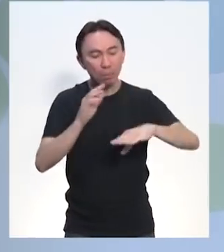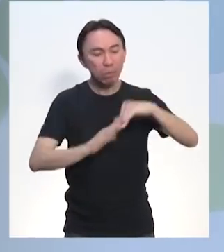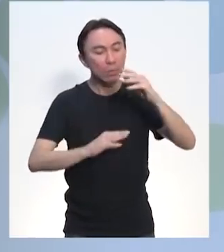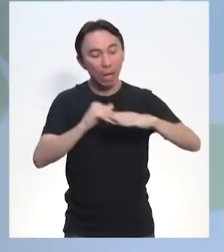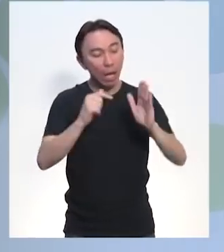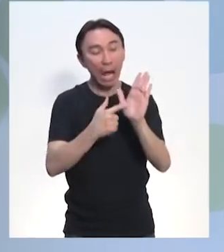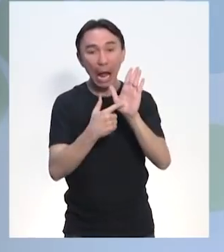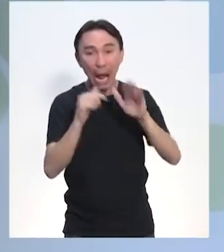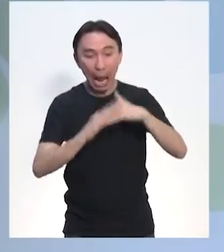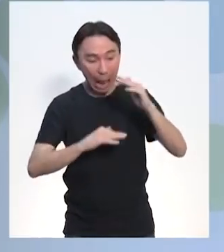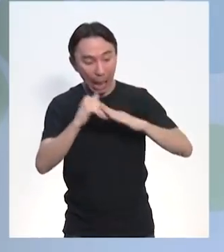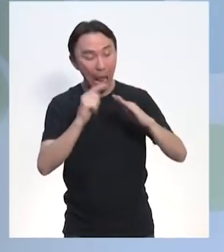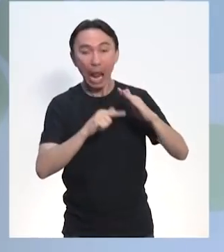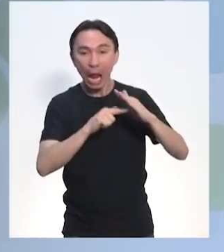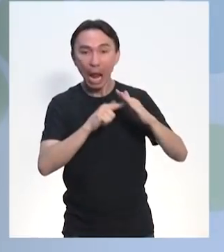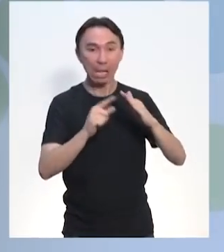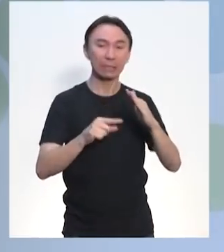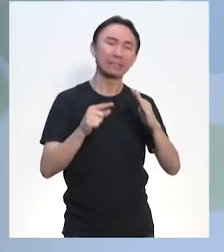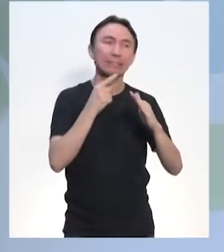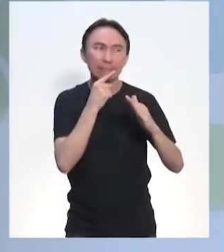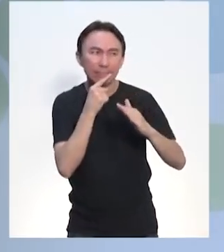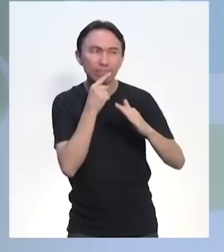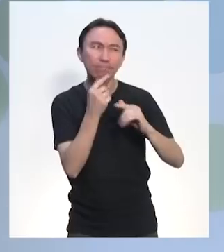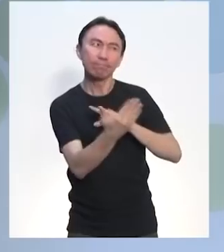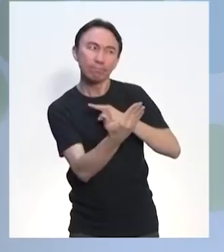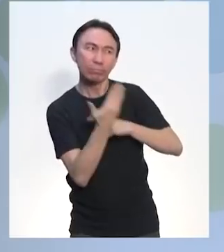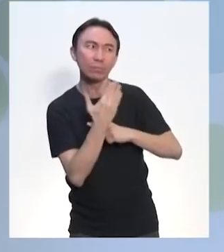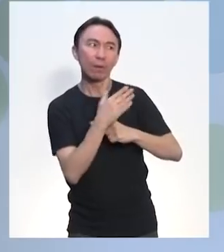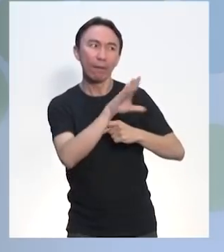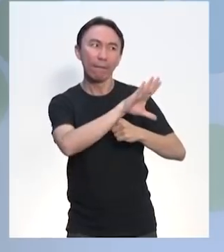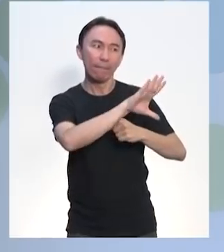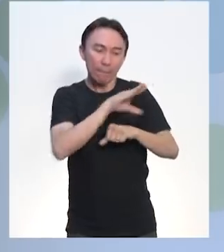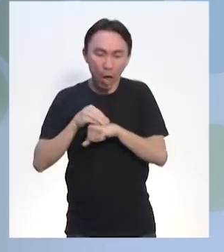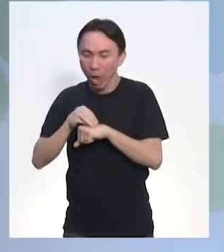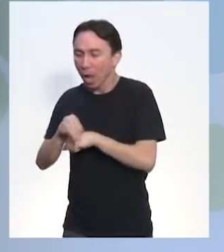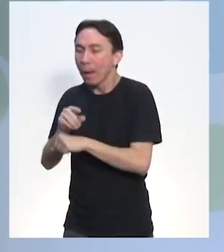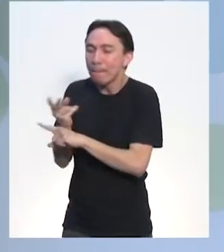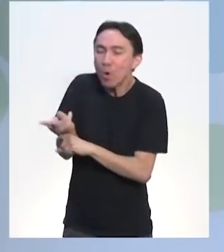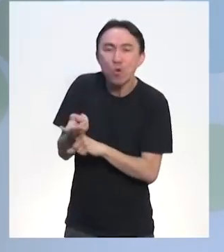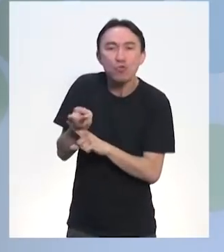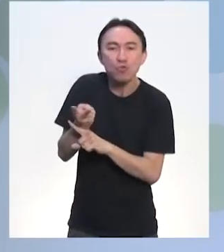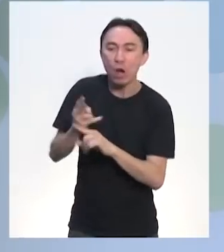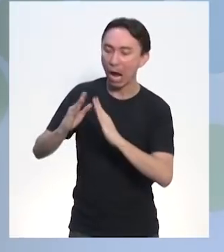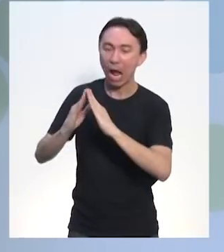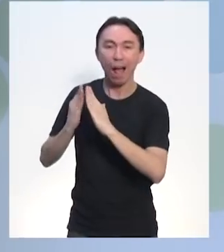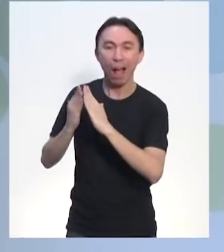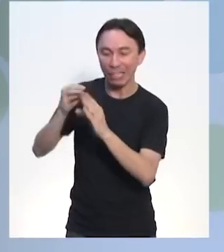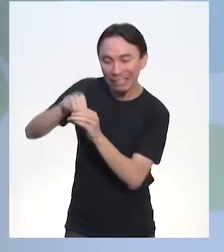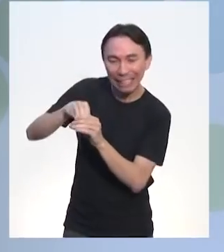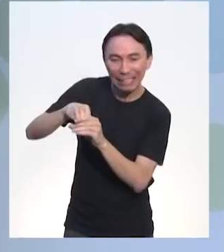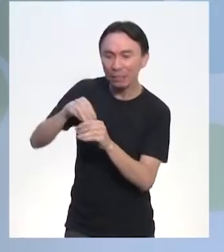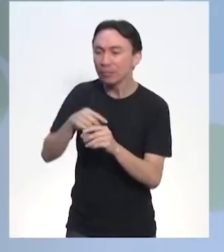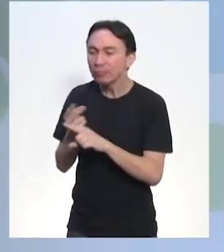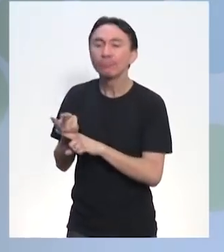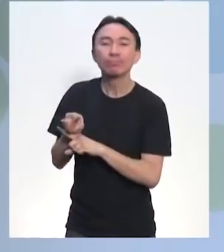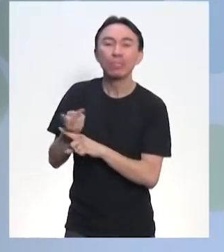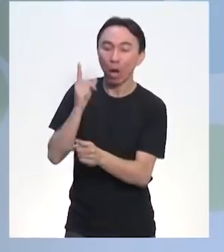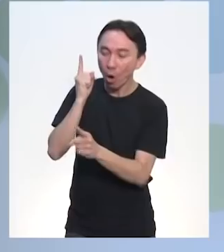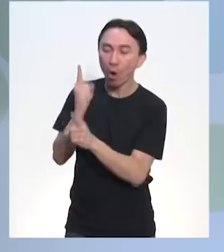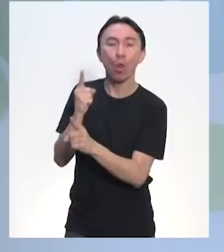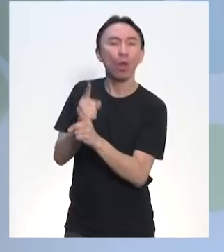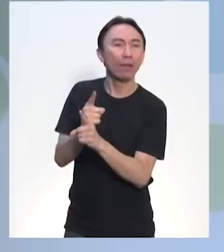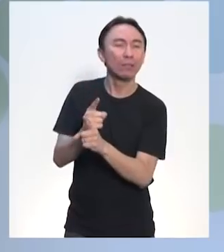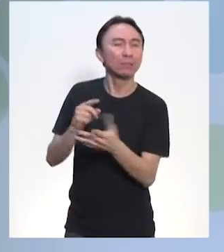que encontrar dentro de casa situações ou elementos, né, Ale, que pareça muito,